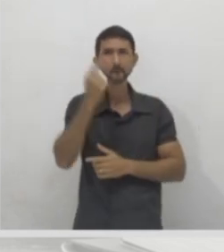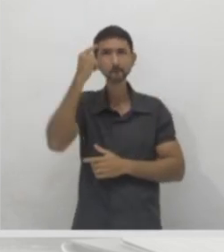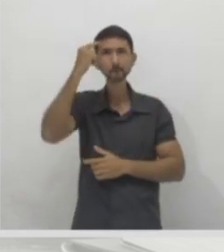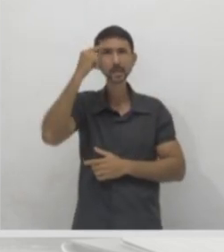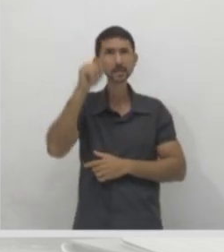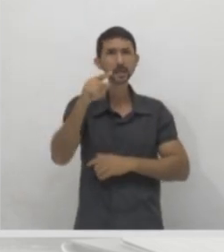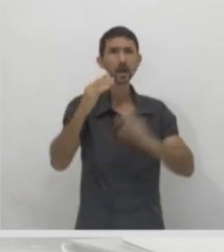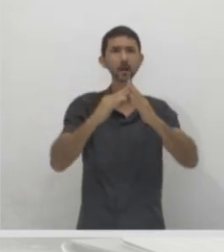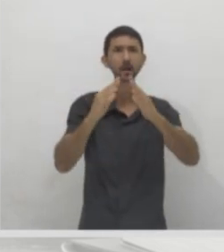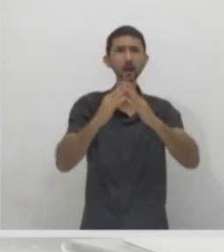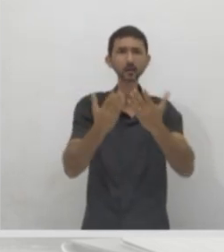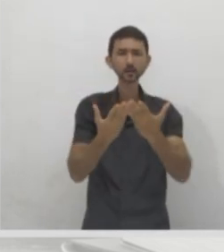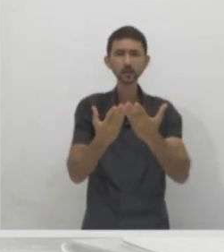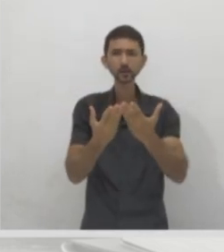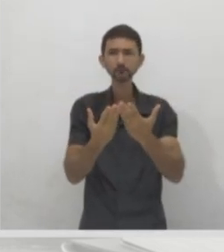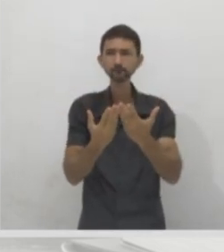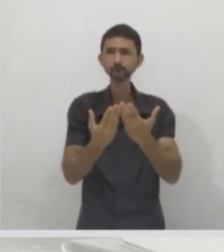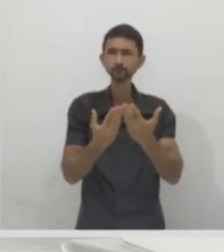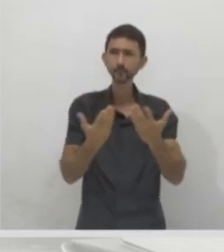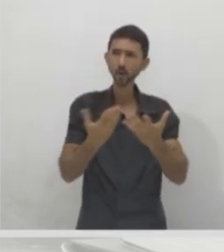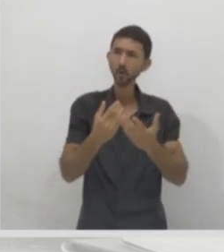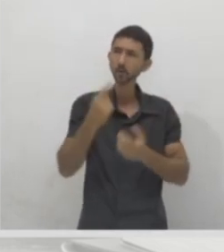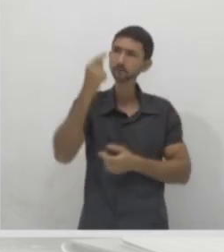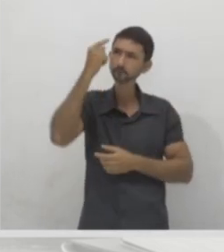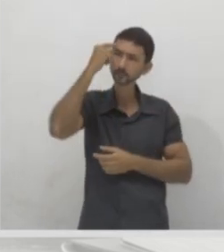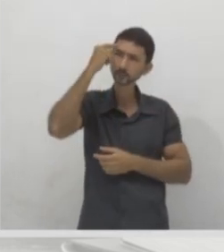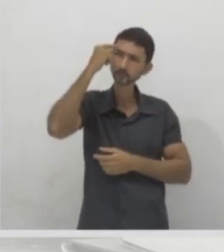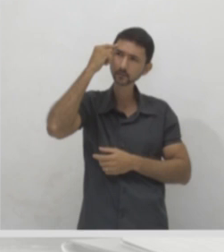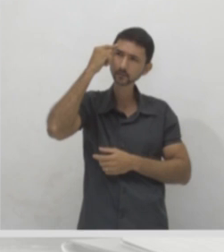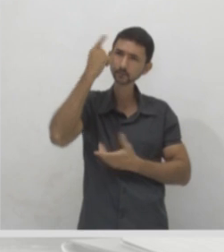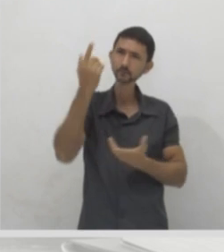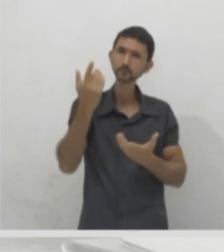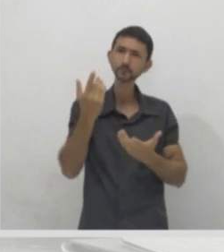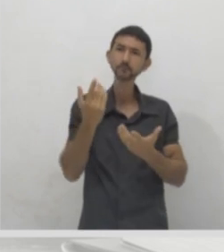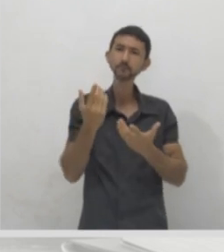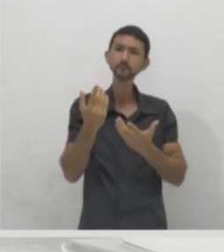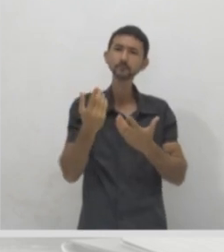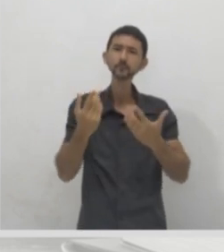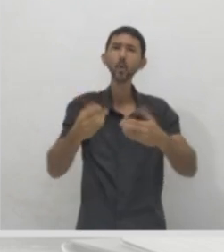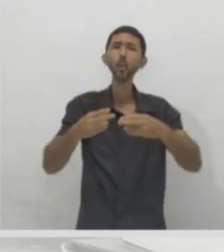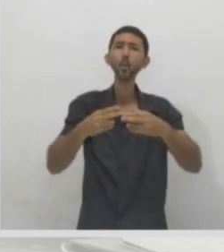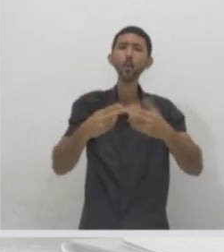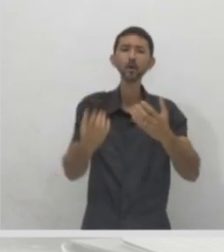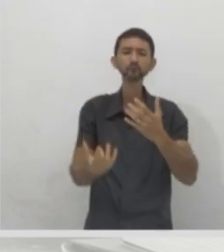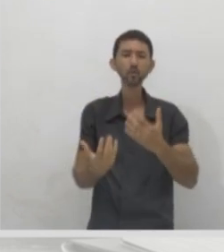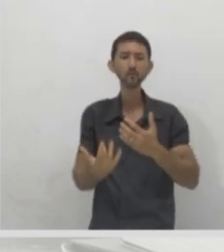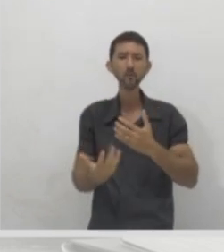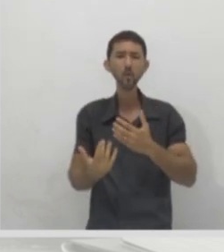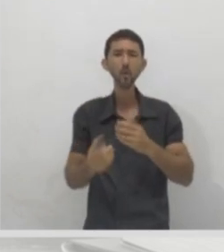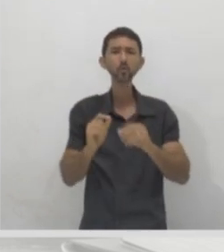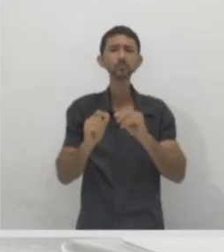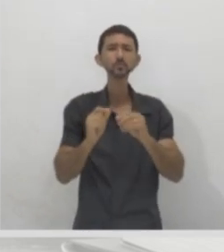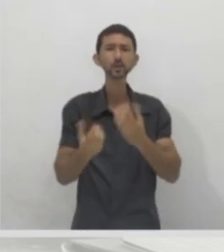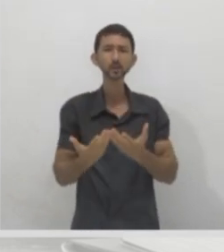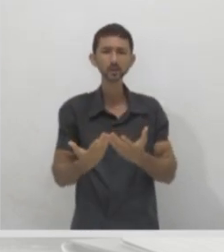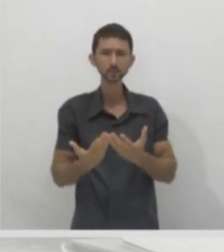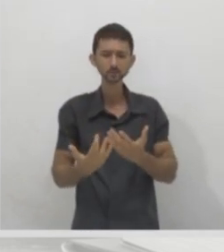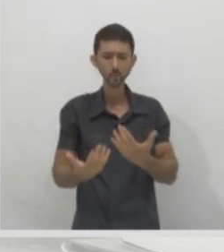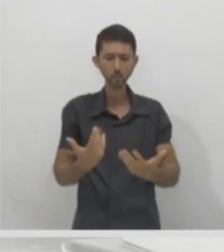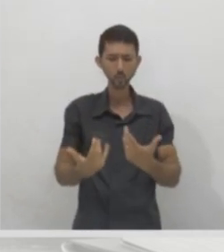aí na sua casa, pense agora, qual o uso do fogo que os seres humanos primitivos faziam?